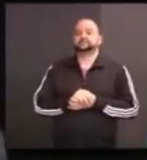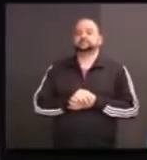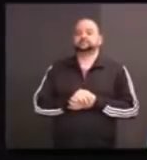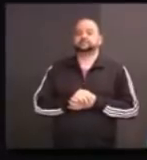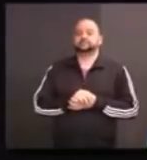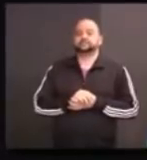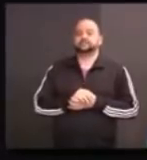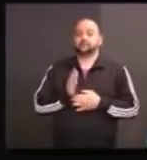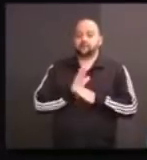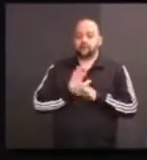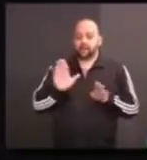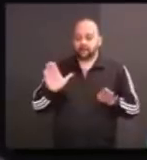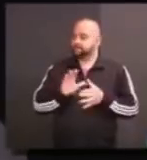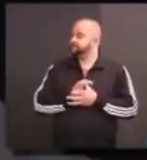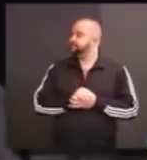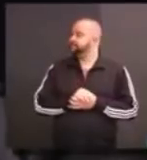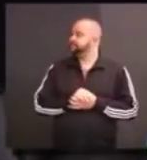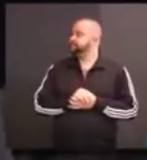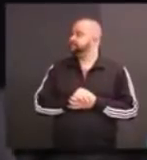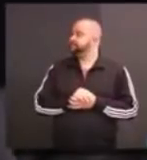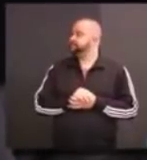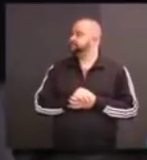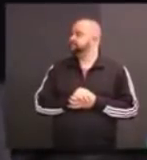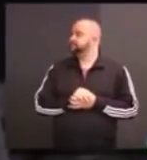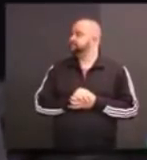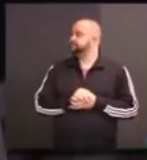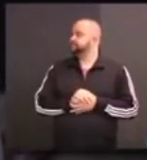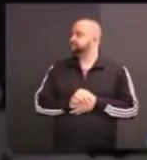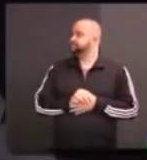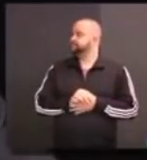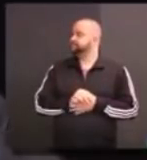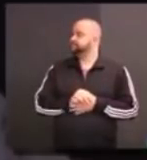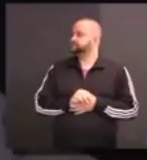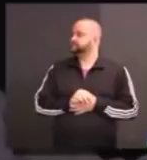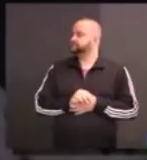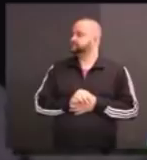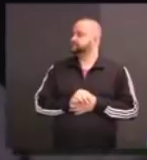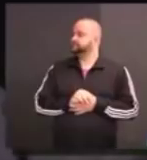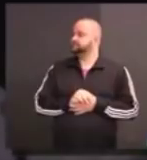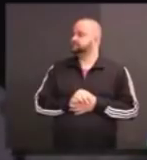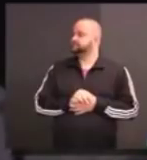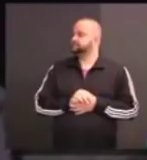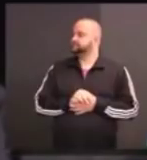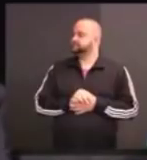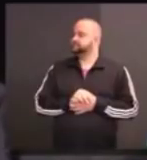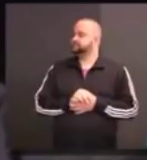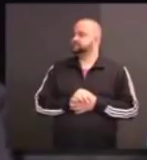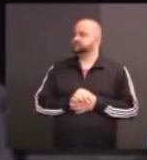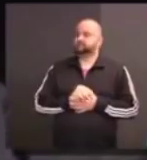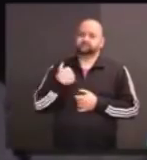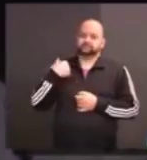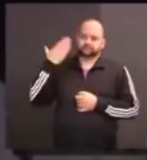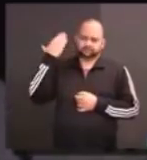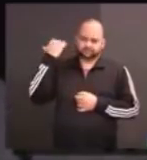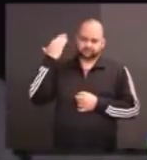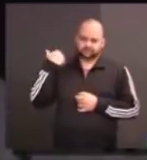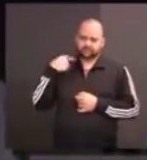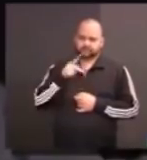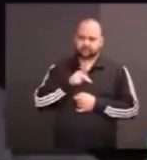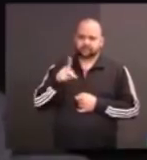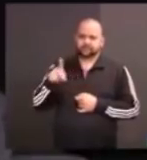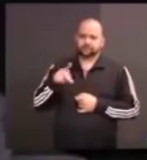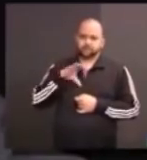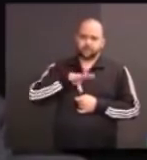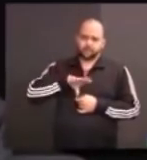para encerrar, o cronômetro zerou. Uma vez, um professor de